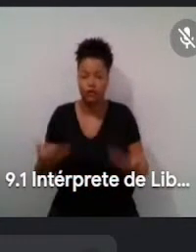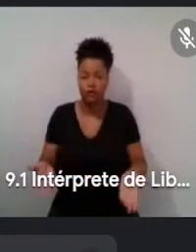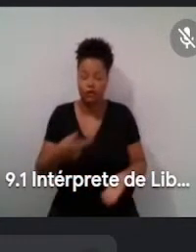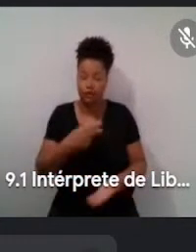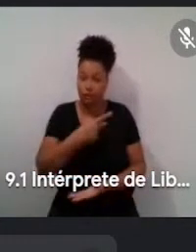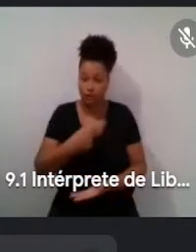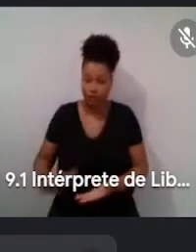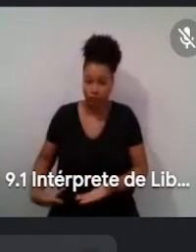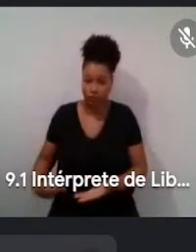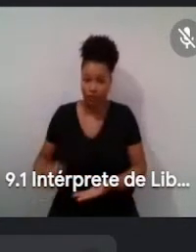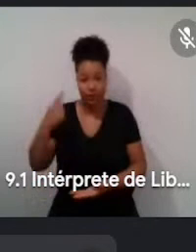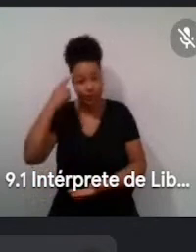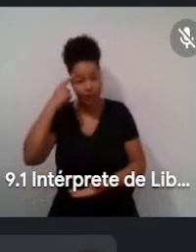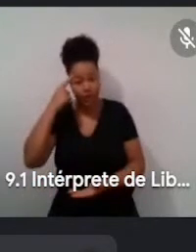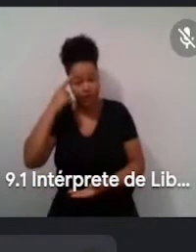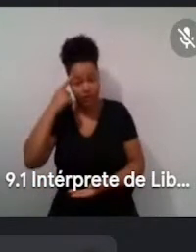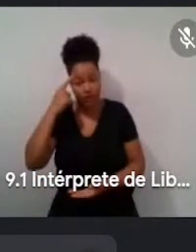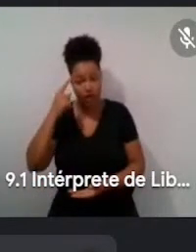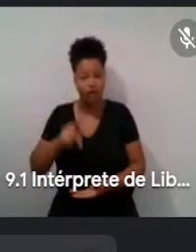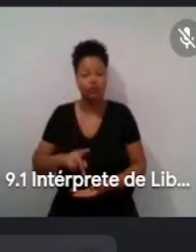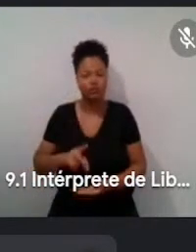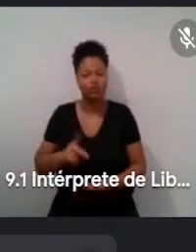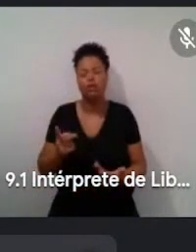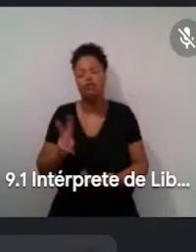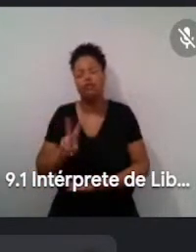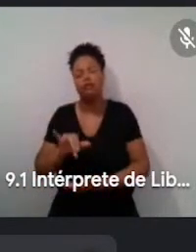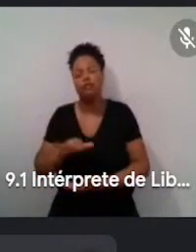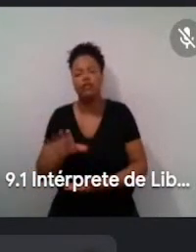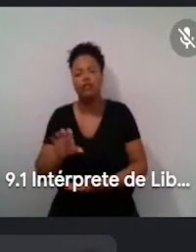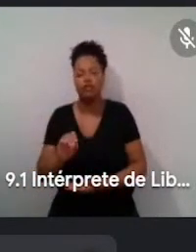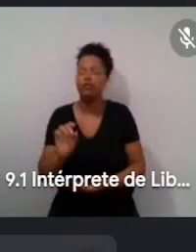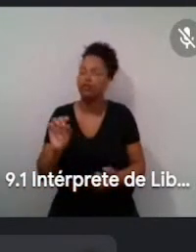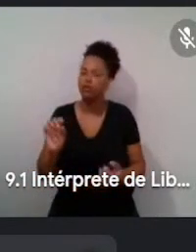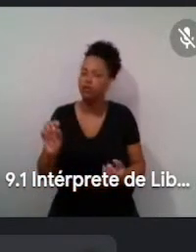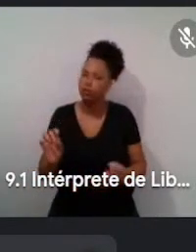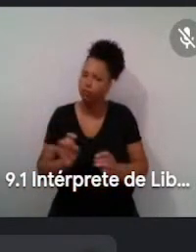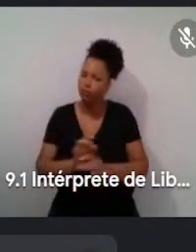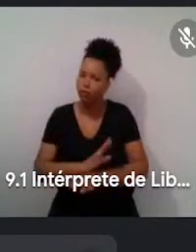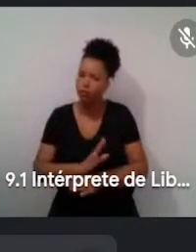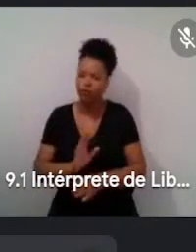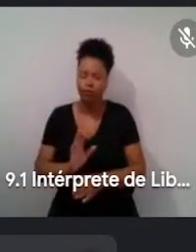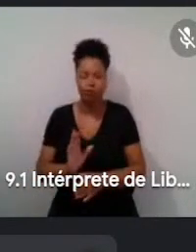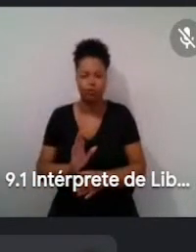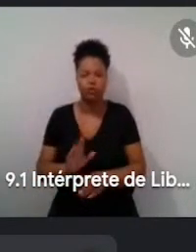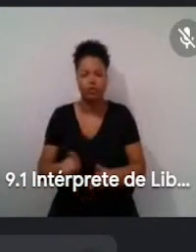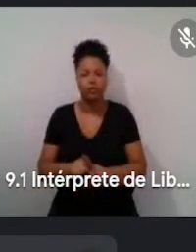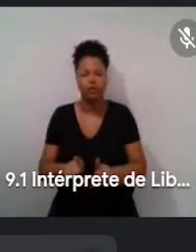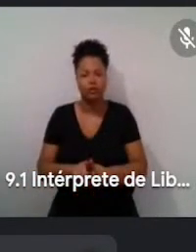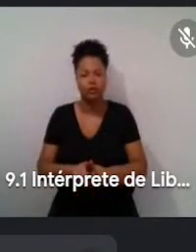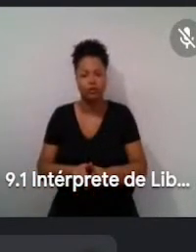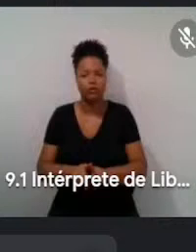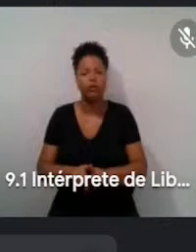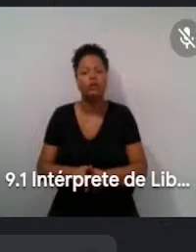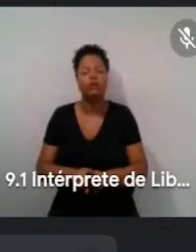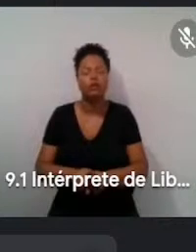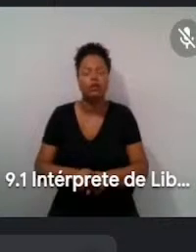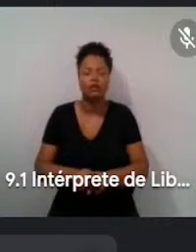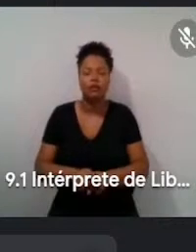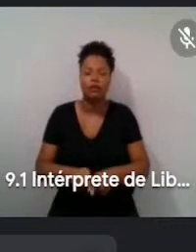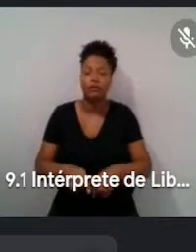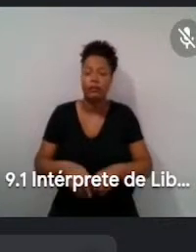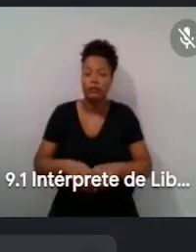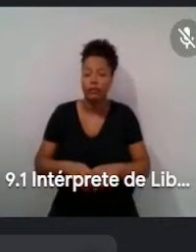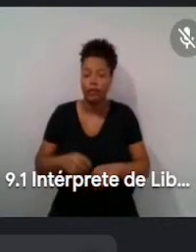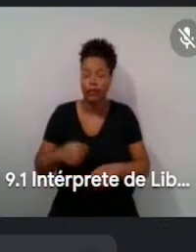presidente, considerando que o vício foi sanado e também prestigiando a instrumentalidade das formas, eu conheço